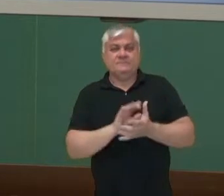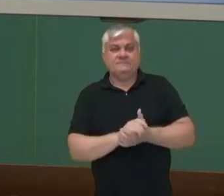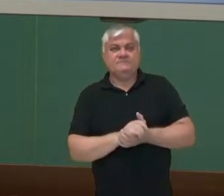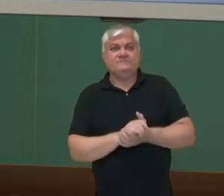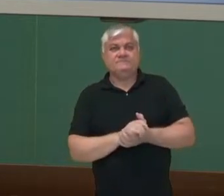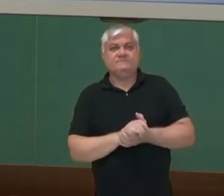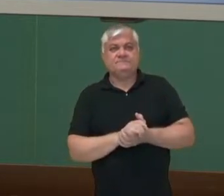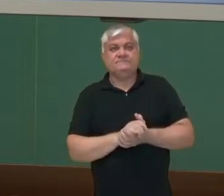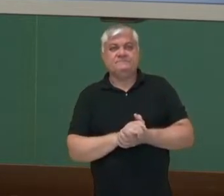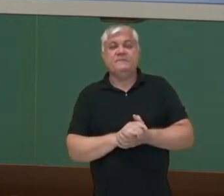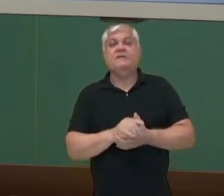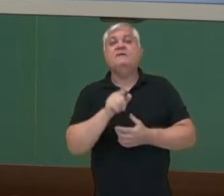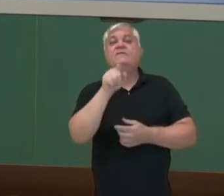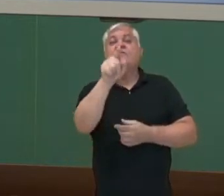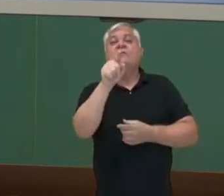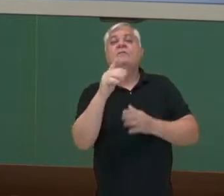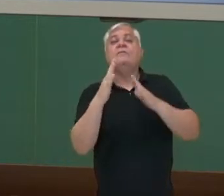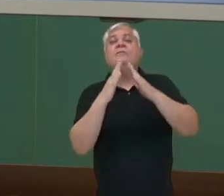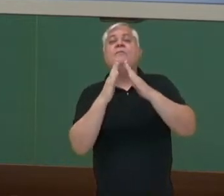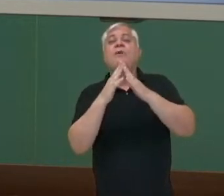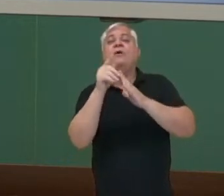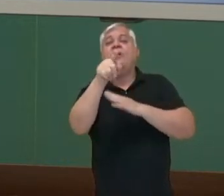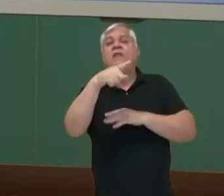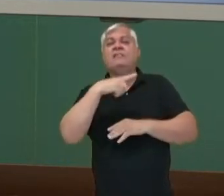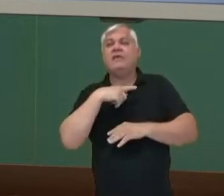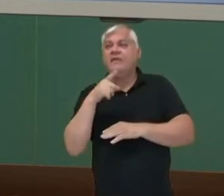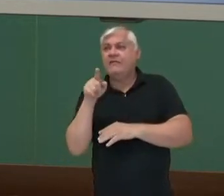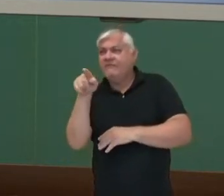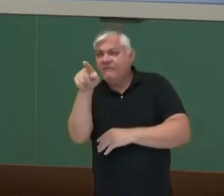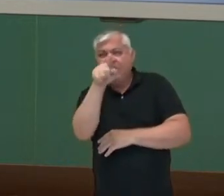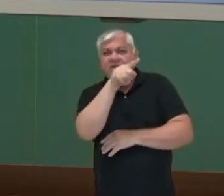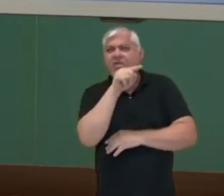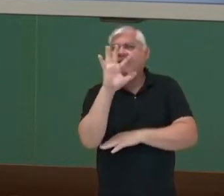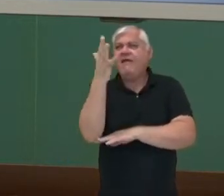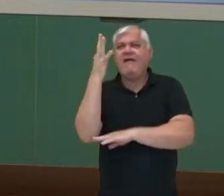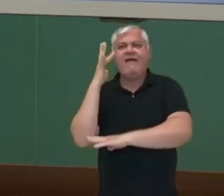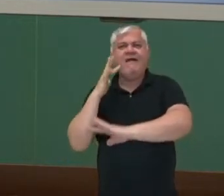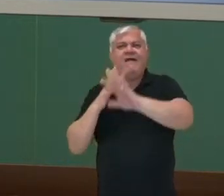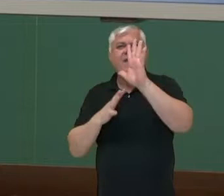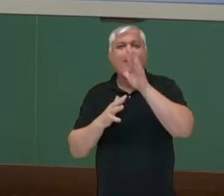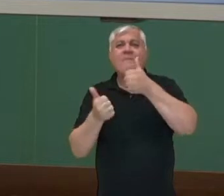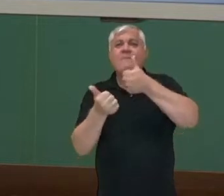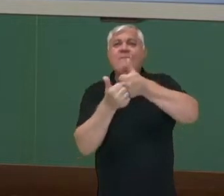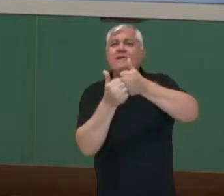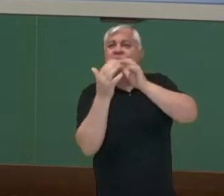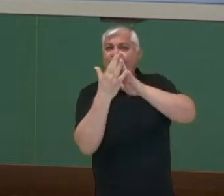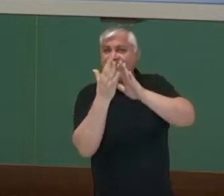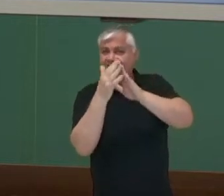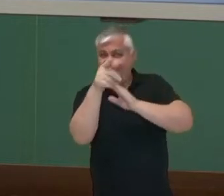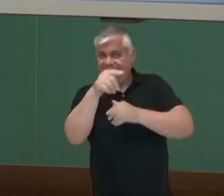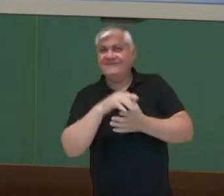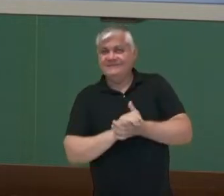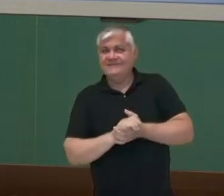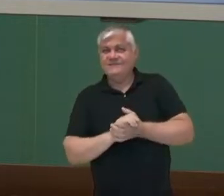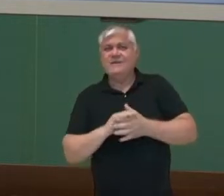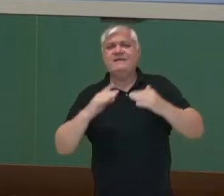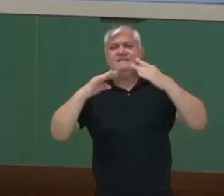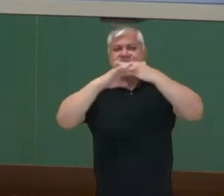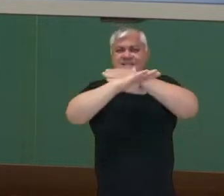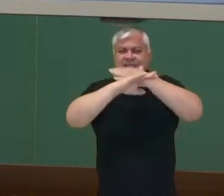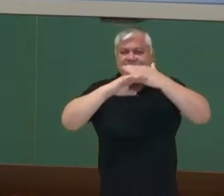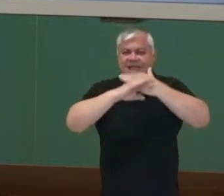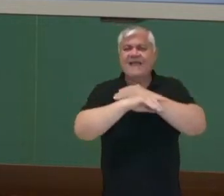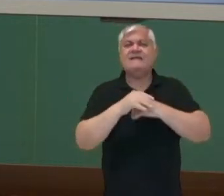Quais vegetações você identifica no local onde você mora? Então, aquilo que a gente falou. Será que o que você tem na tua cidade, no teu local